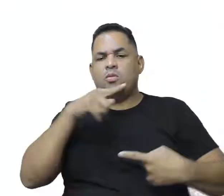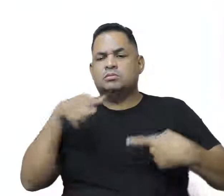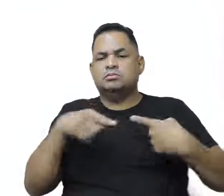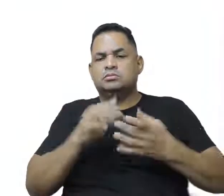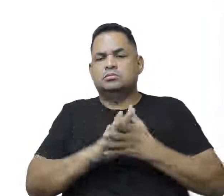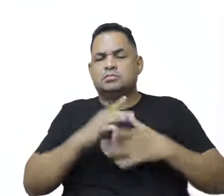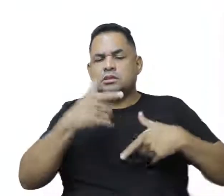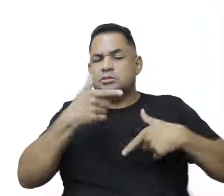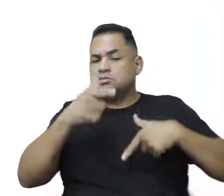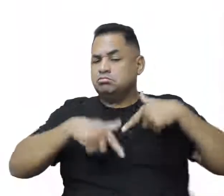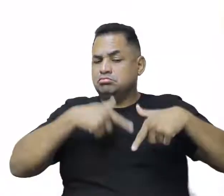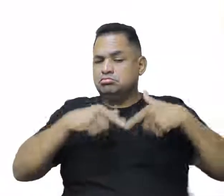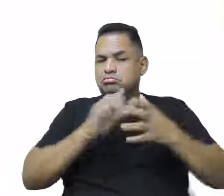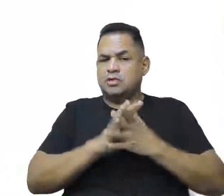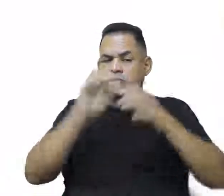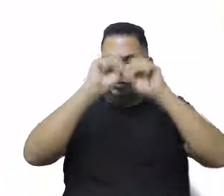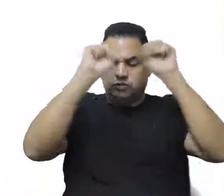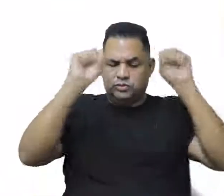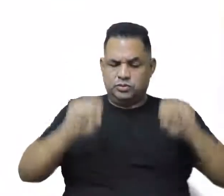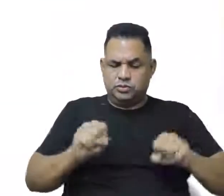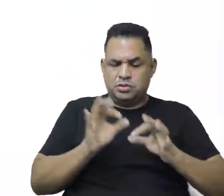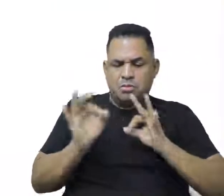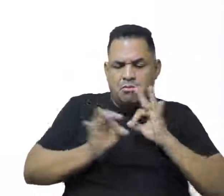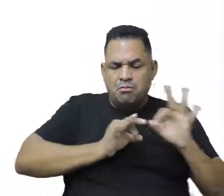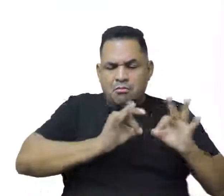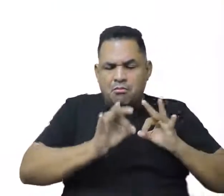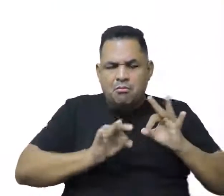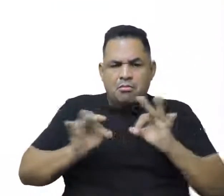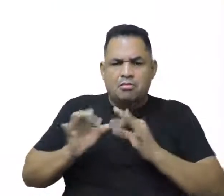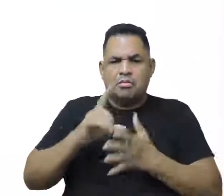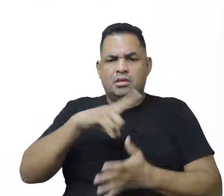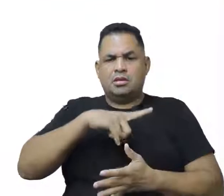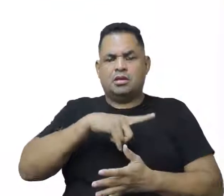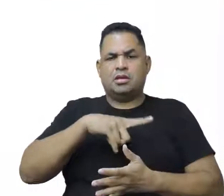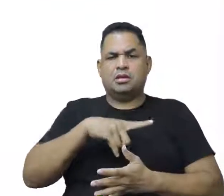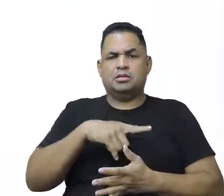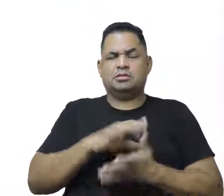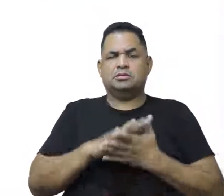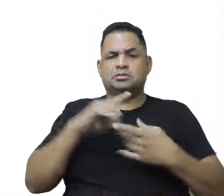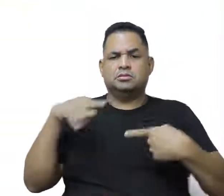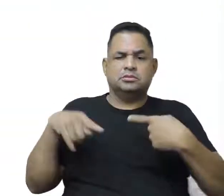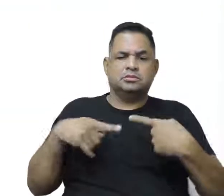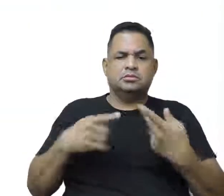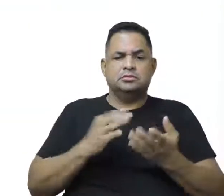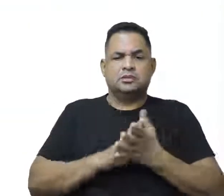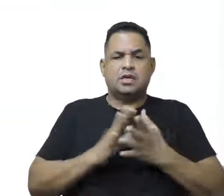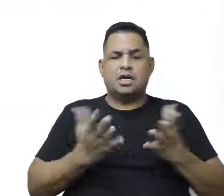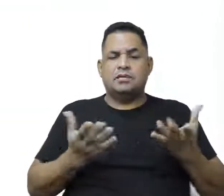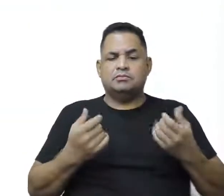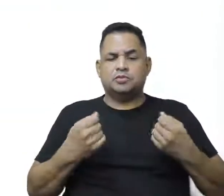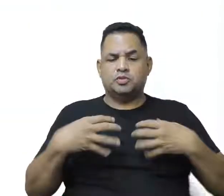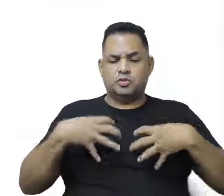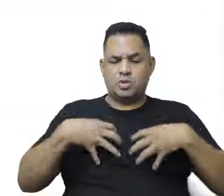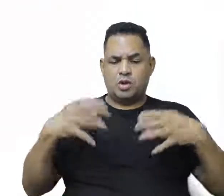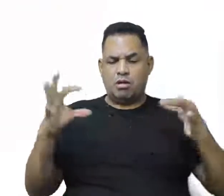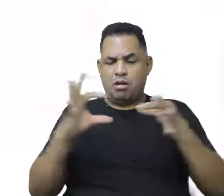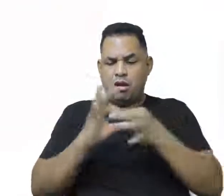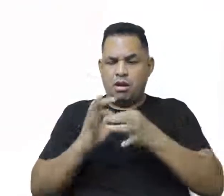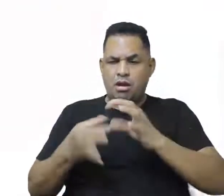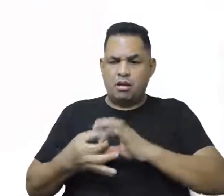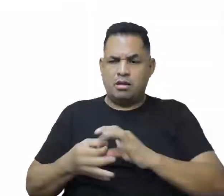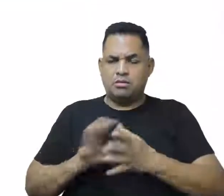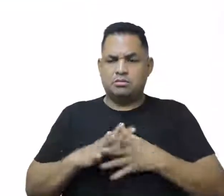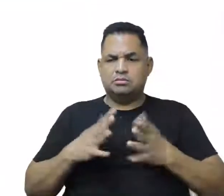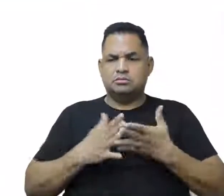É todo um sistema funcional, que cada um tem a sua função, mas também é interdependente, né? A gente